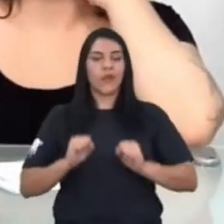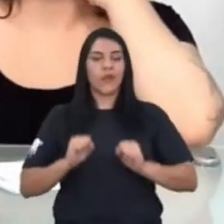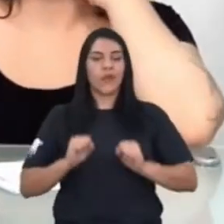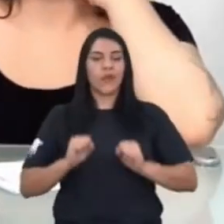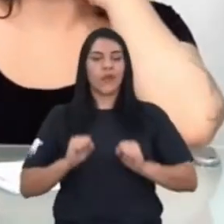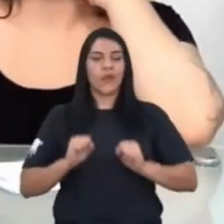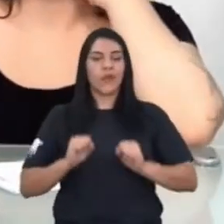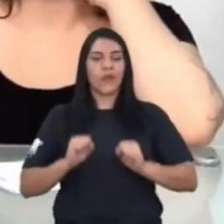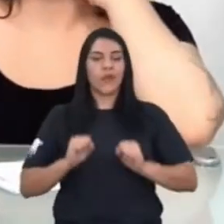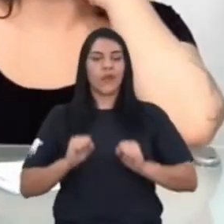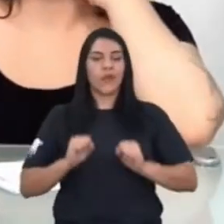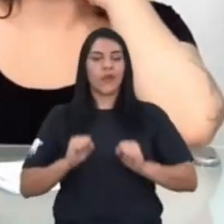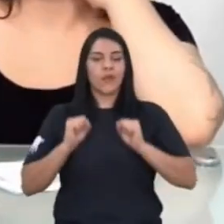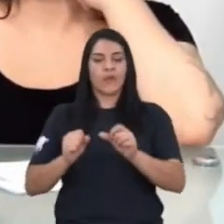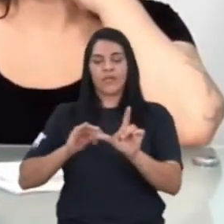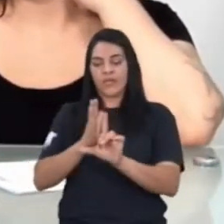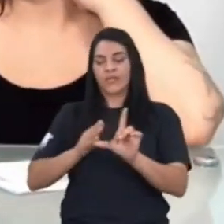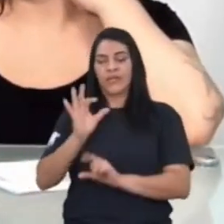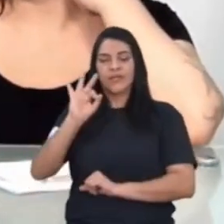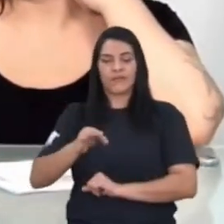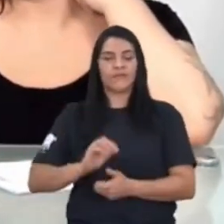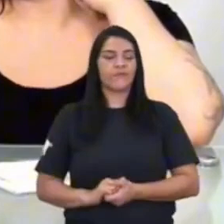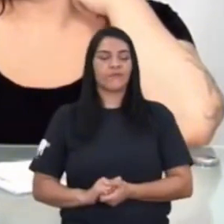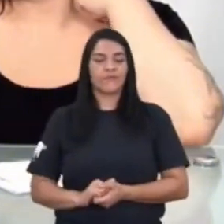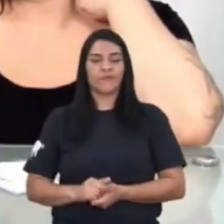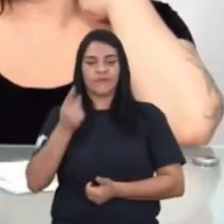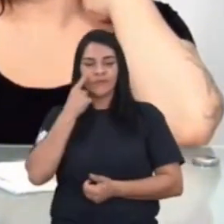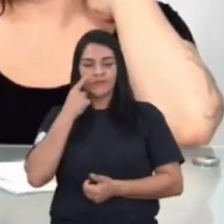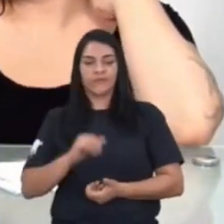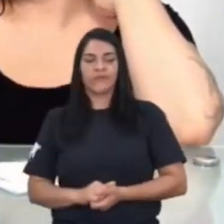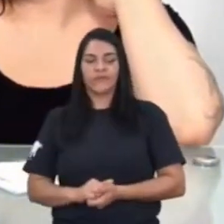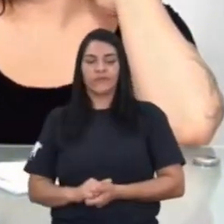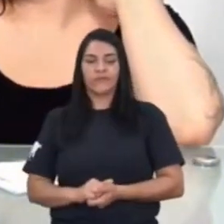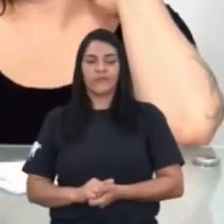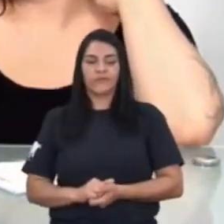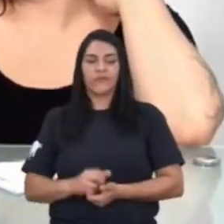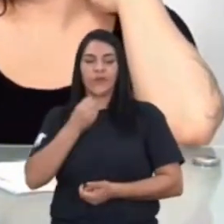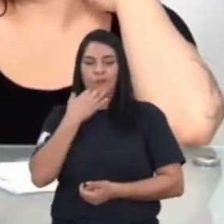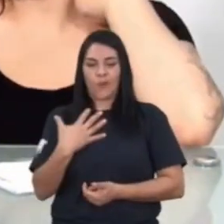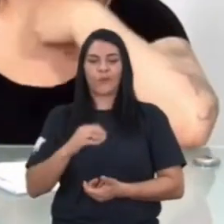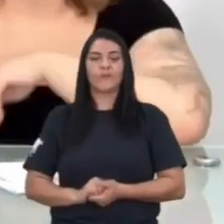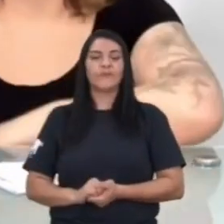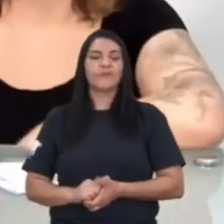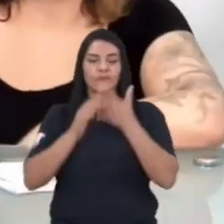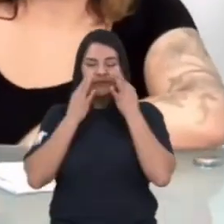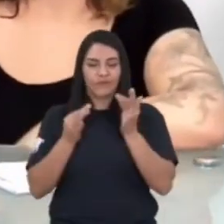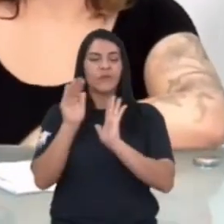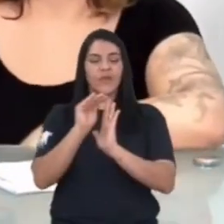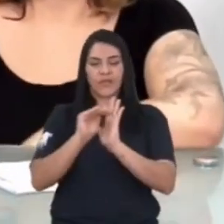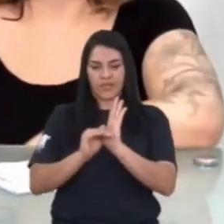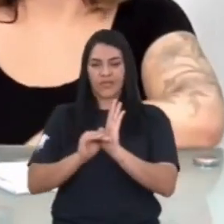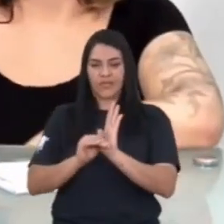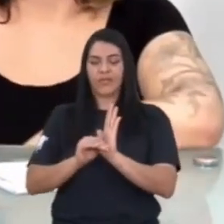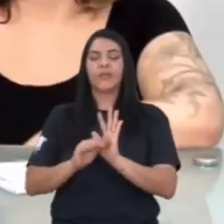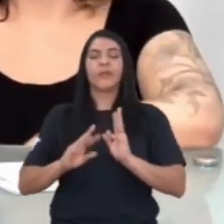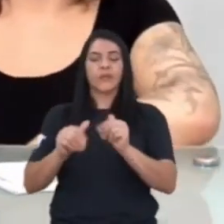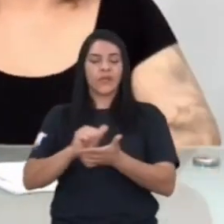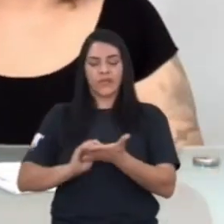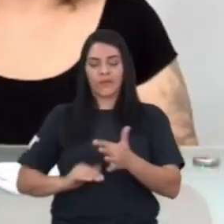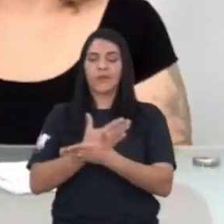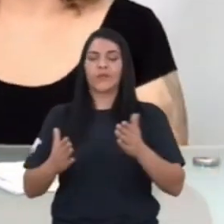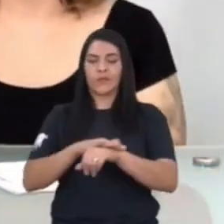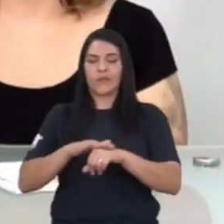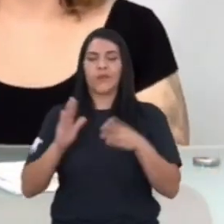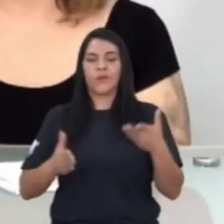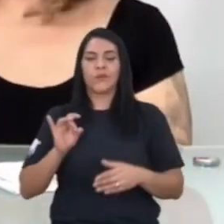aqui, tá? Deixa eu dar uma olhadinha aqui. Bom, olha, as tarefas que nós estamos falando hoje, elas